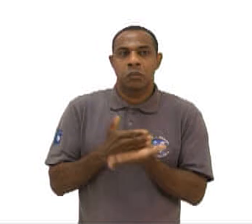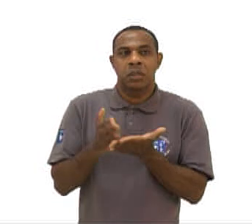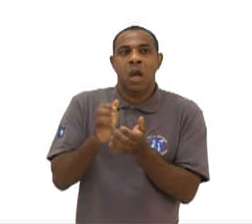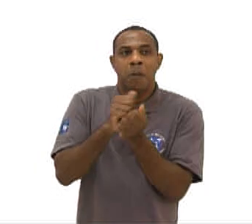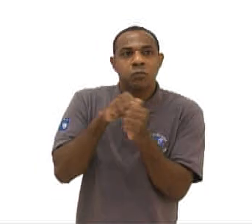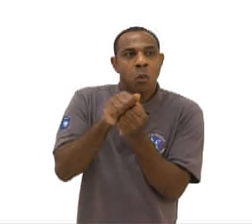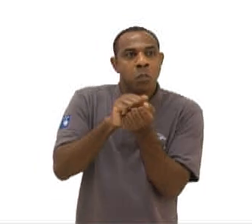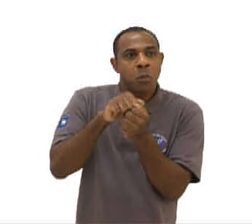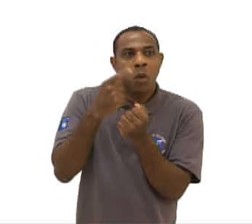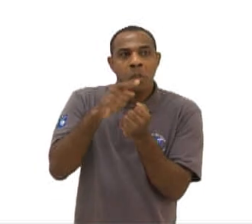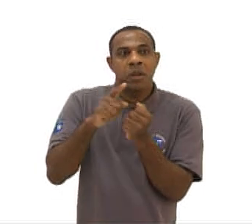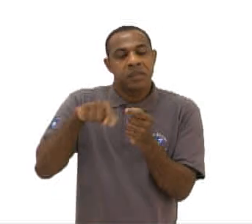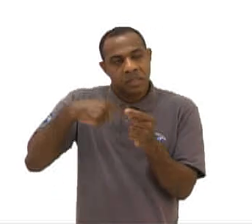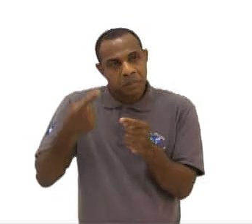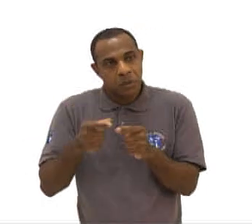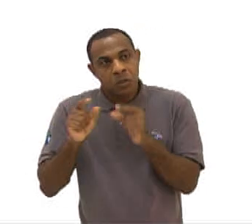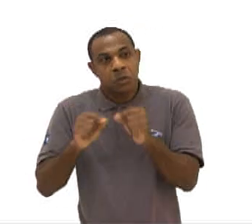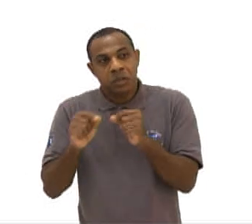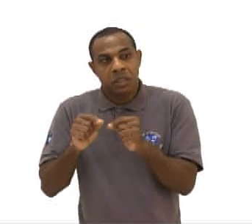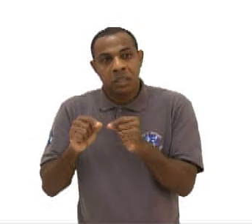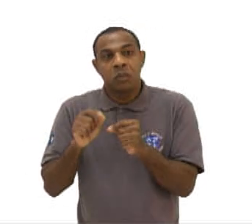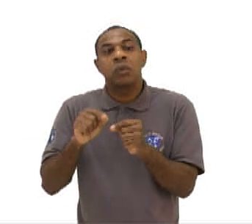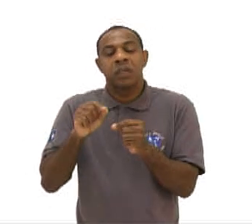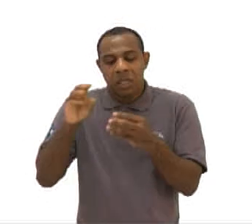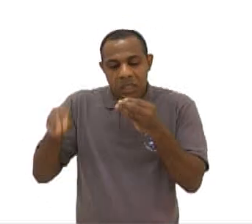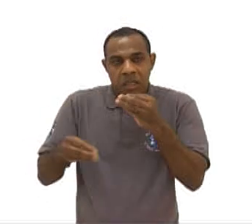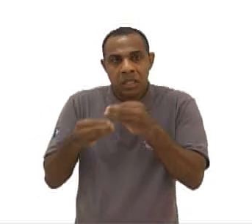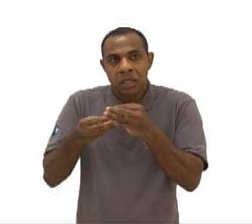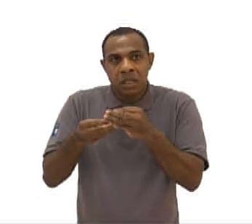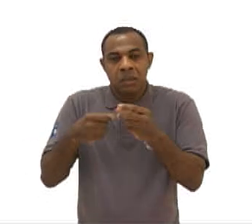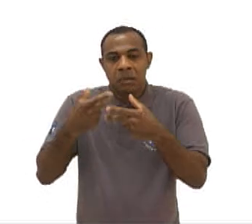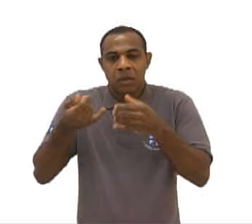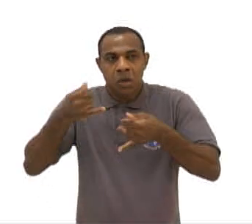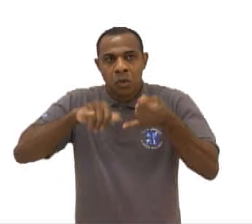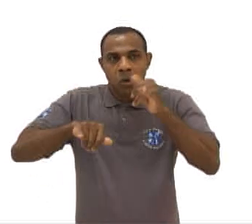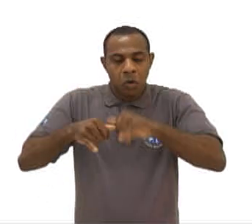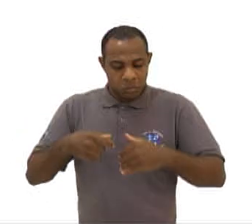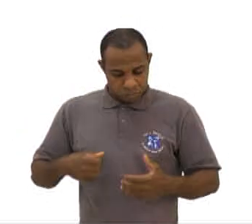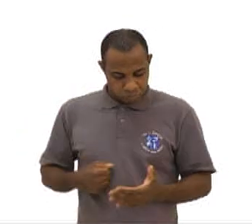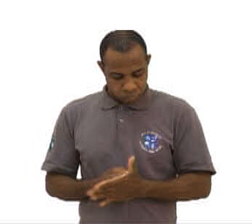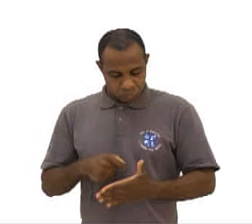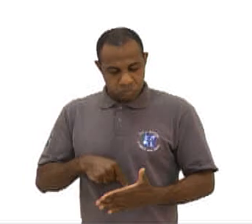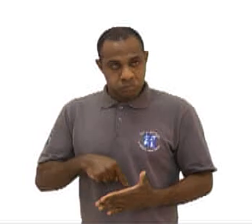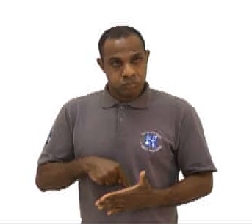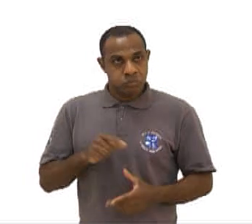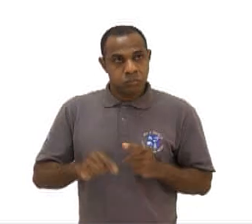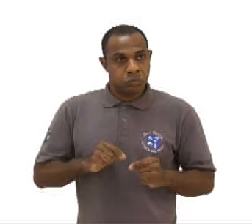Em seguida, por quimificação, ou seja, adicionar produtos químicos, no estômago, o quimo é